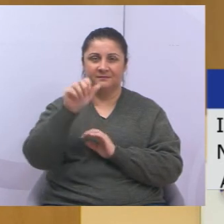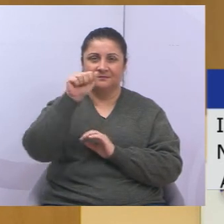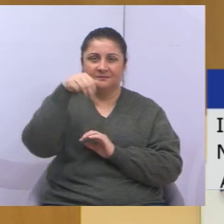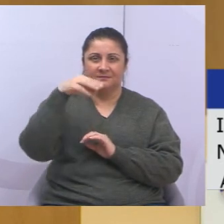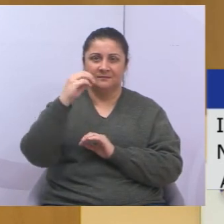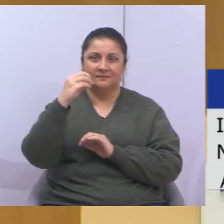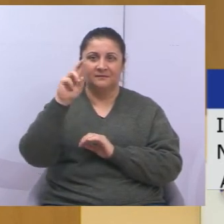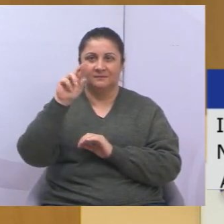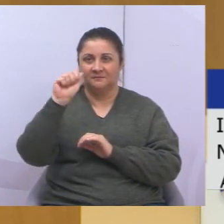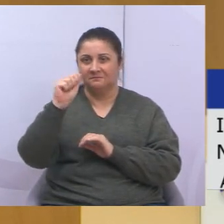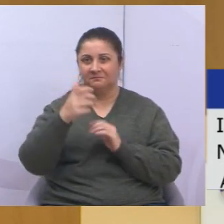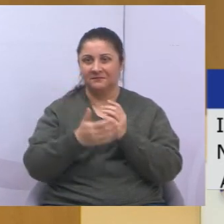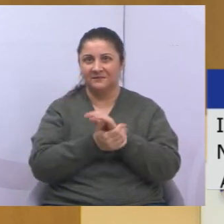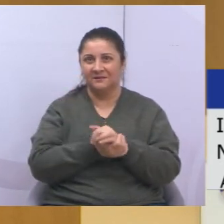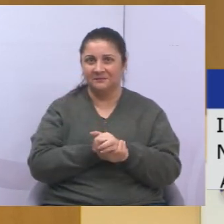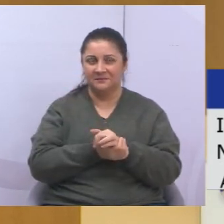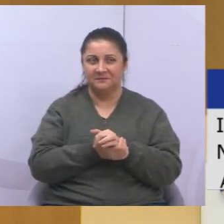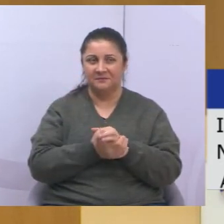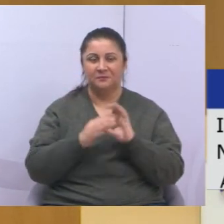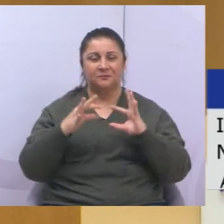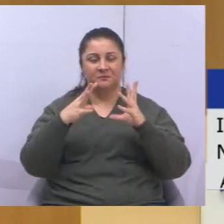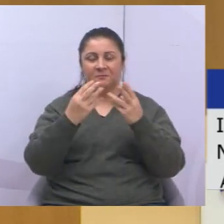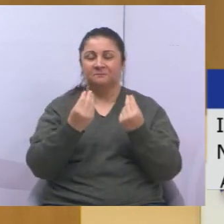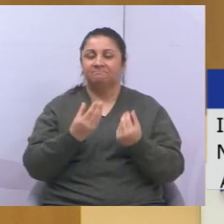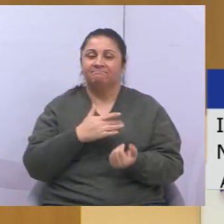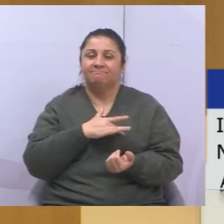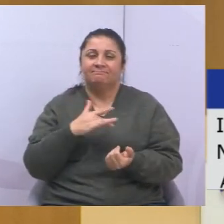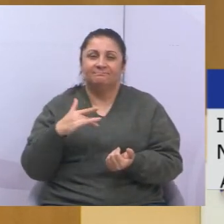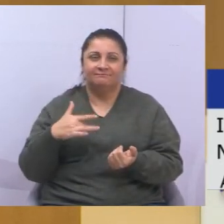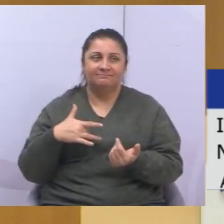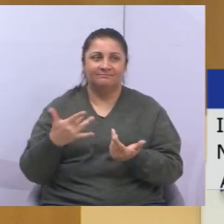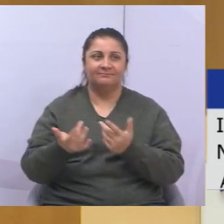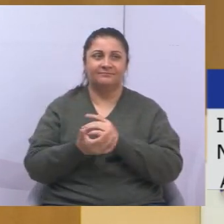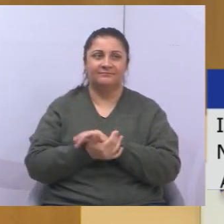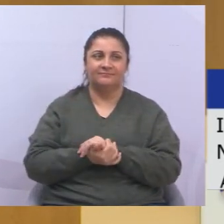Amora, né? Tá, então tudo isso aí muito saudável, né? Tá?